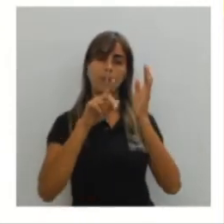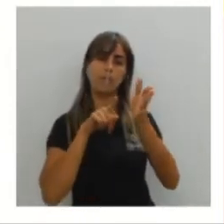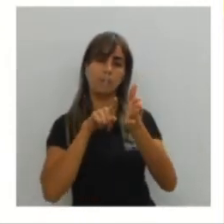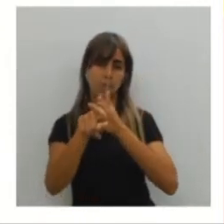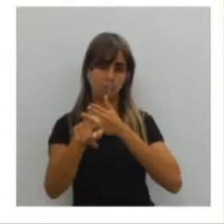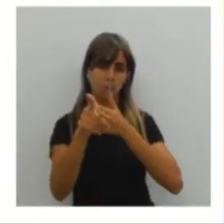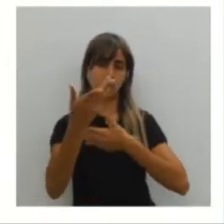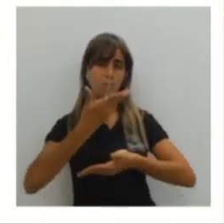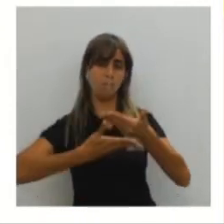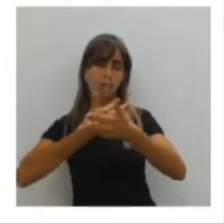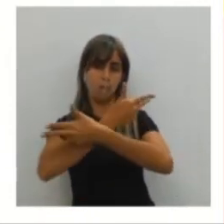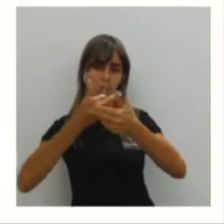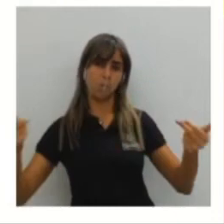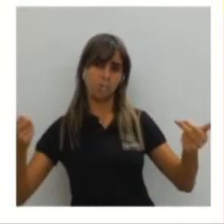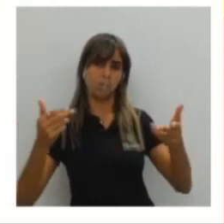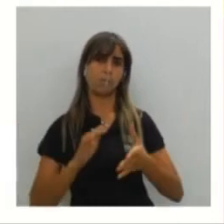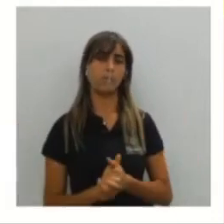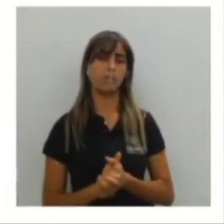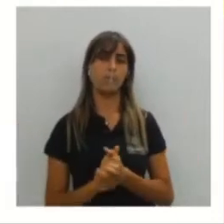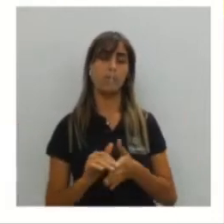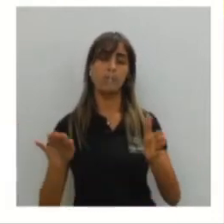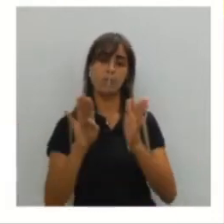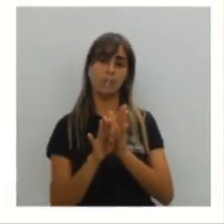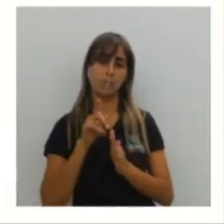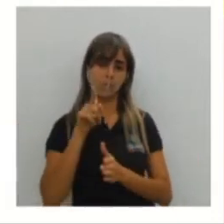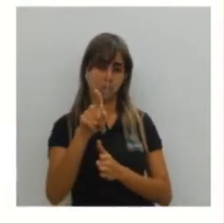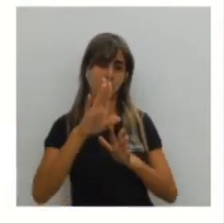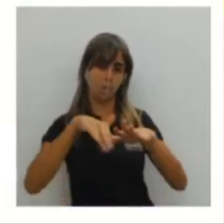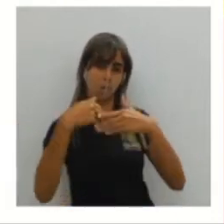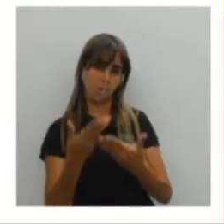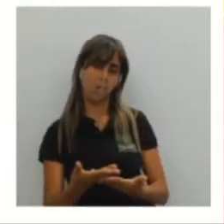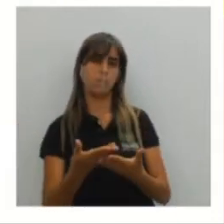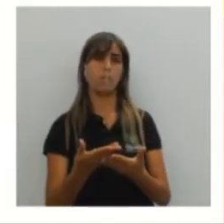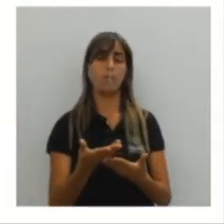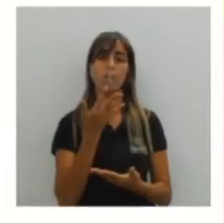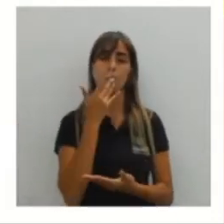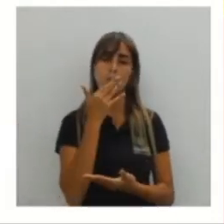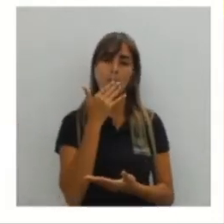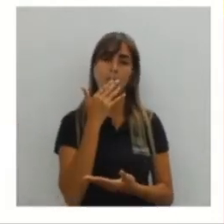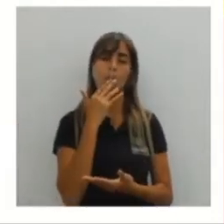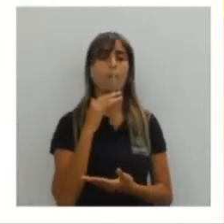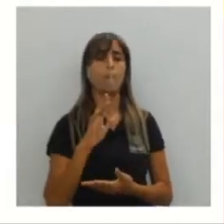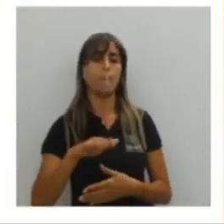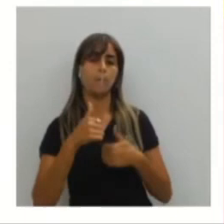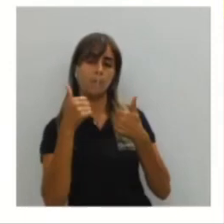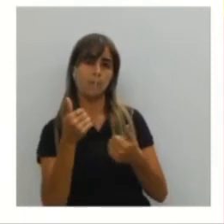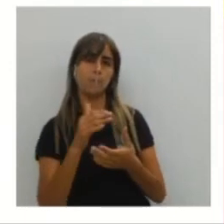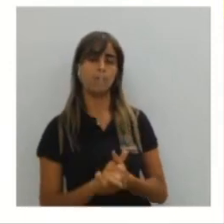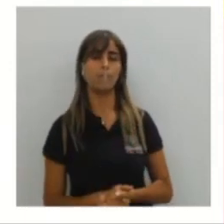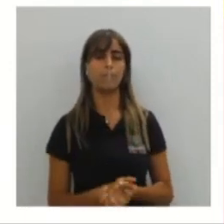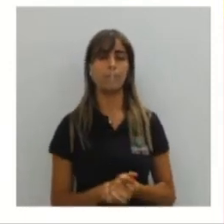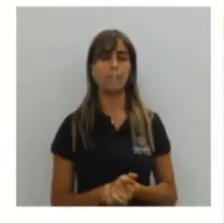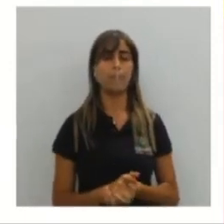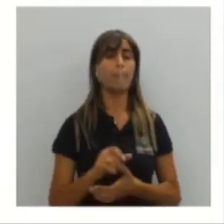perguntas relacionadas a coisas no geral. Então eu chego para você e digo, qual é a sua cor favorita? What is your favorite color? Tá